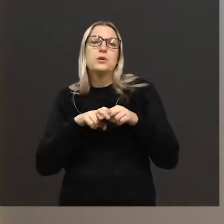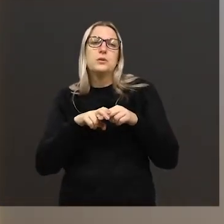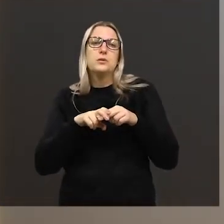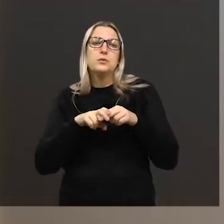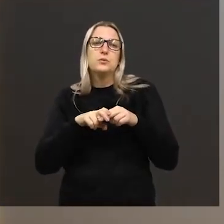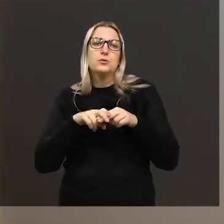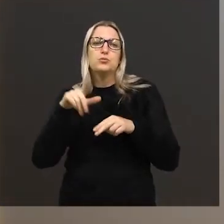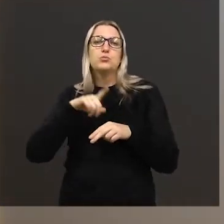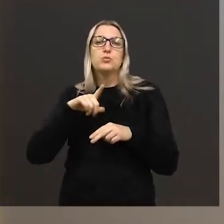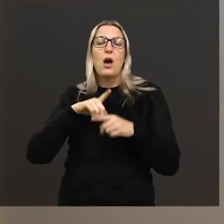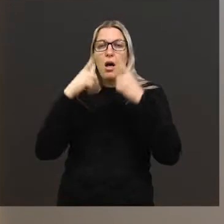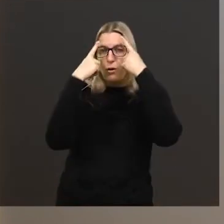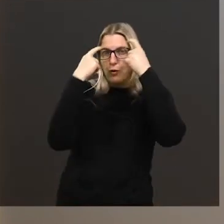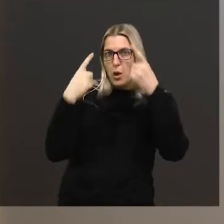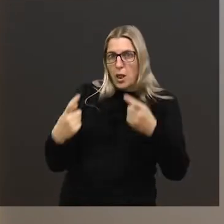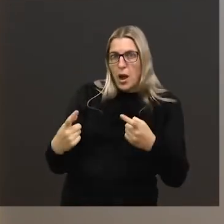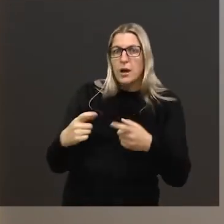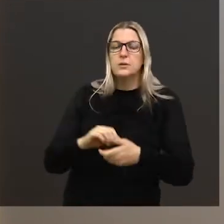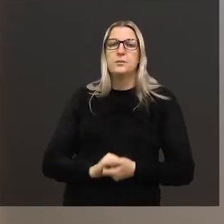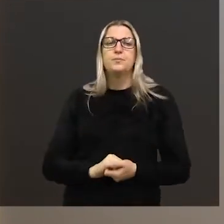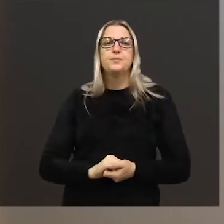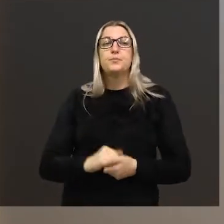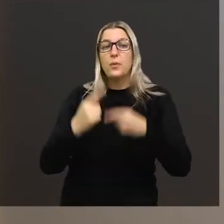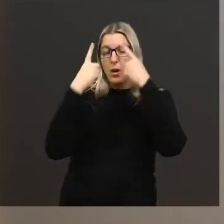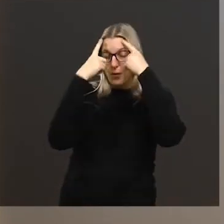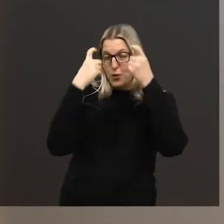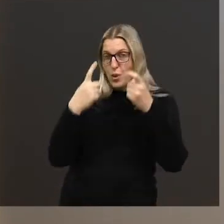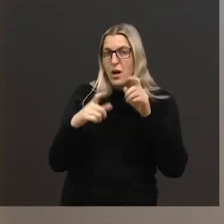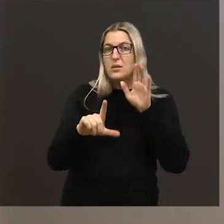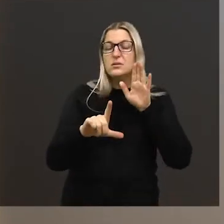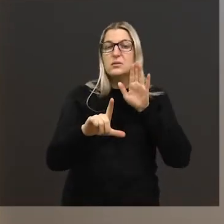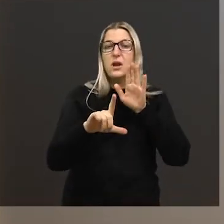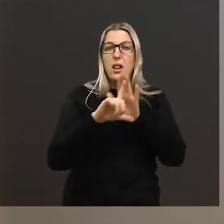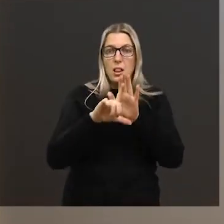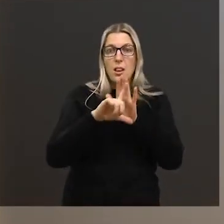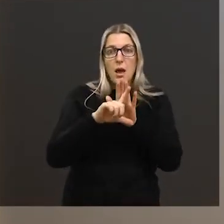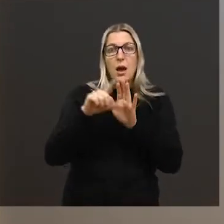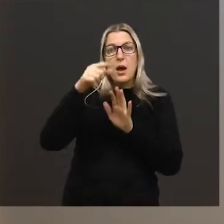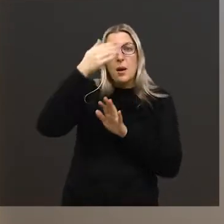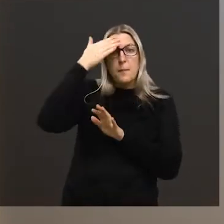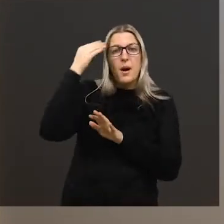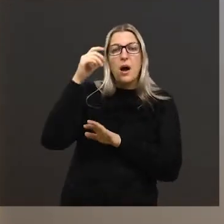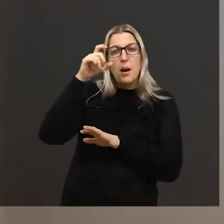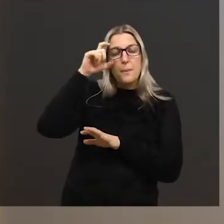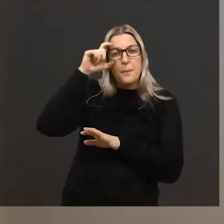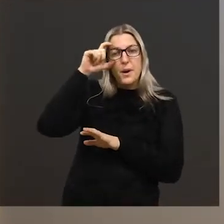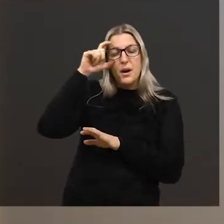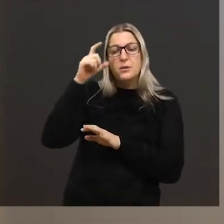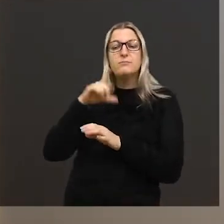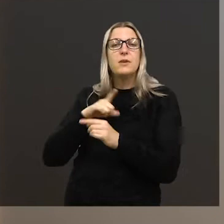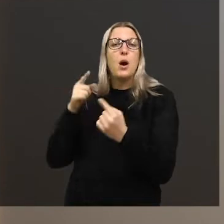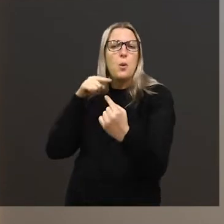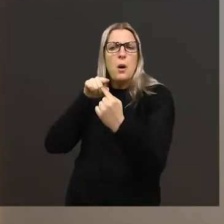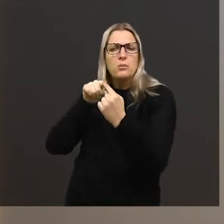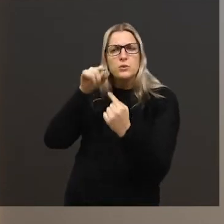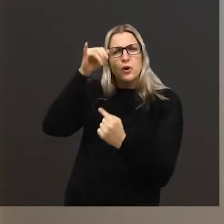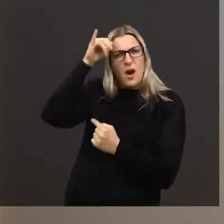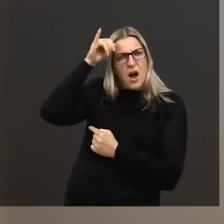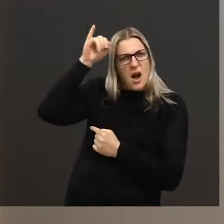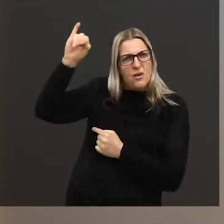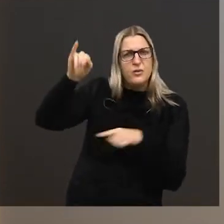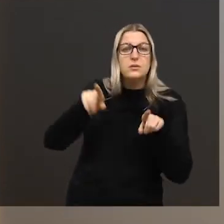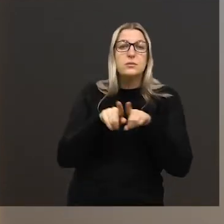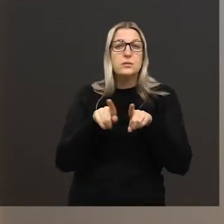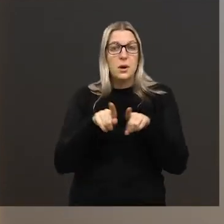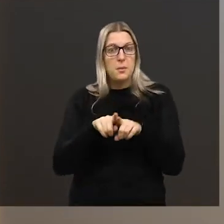acaba gerando essa violência, e essa violência é que a lei procura traçar metas de prevenção e